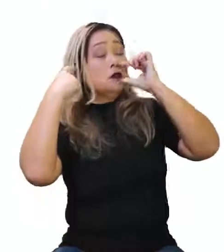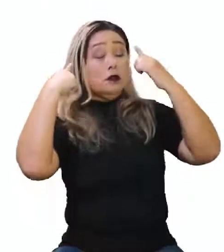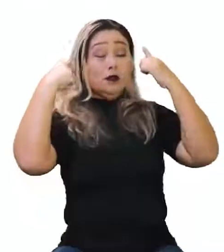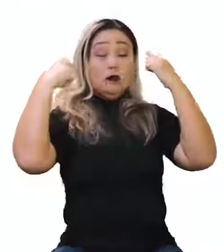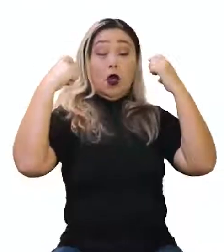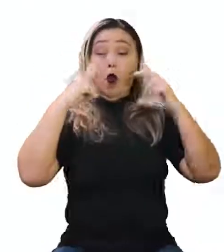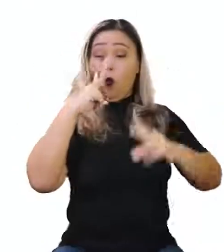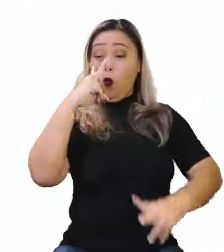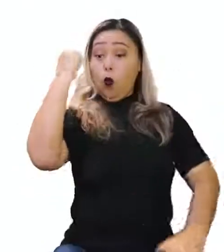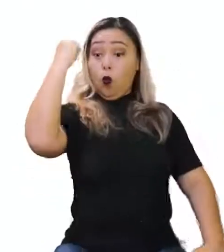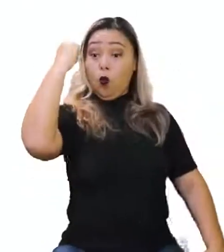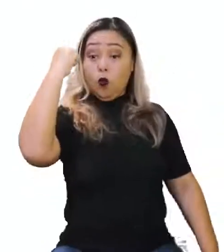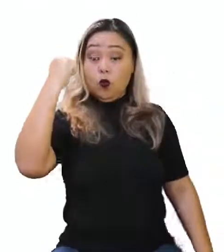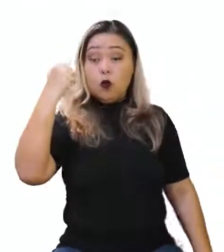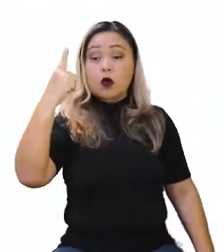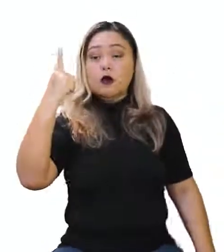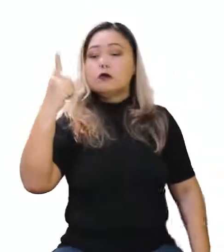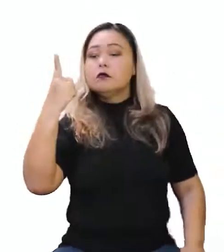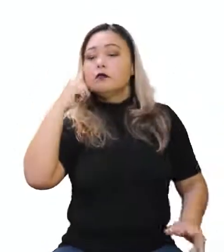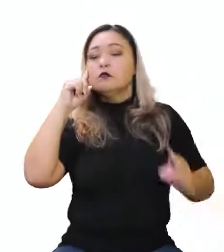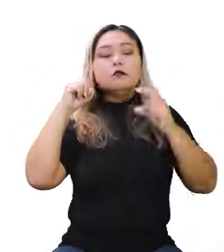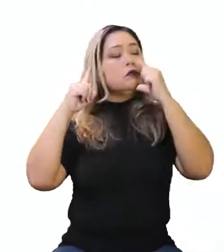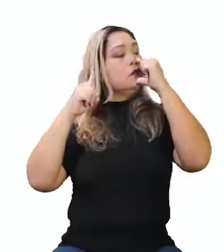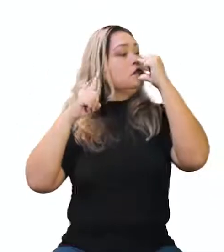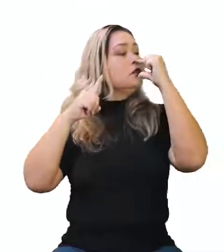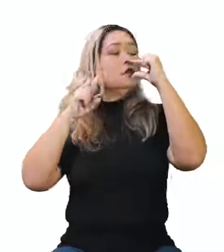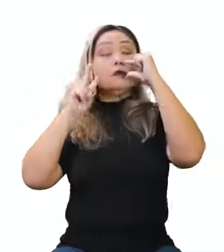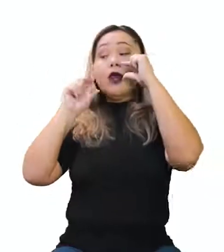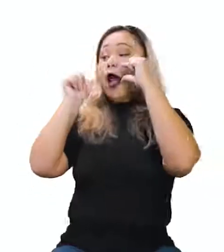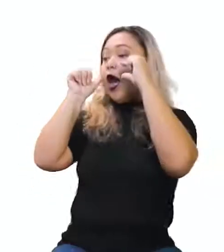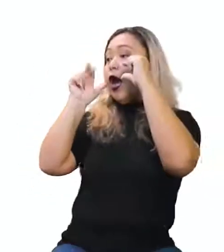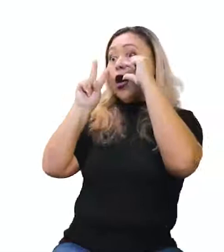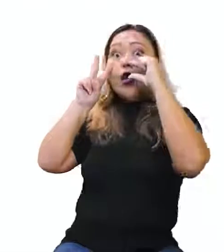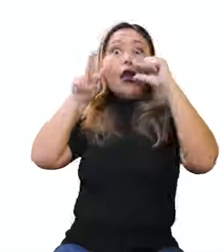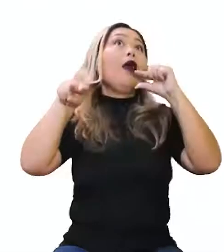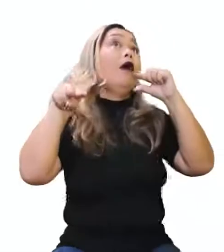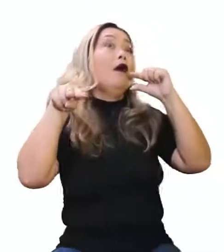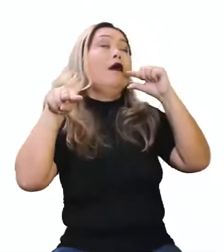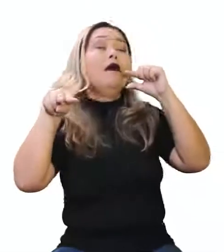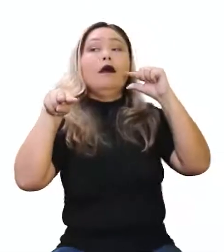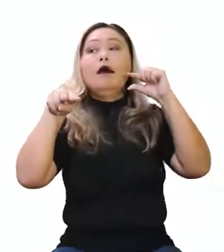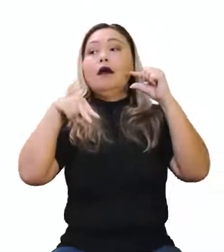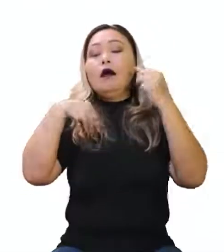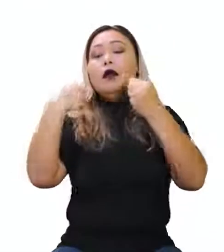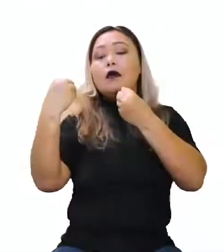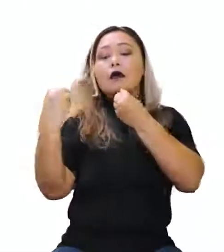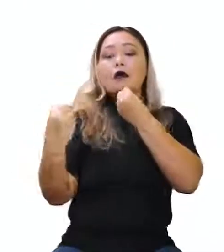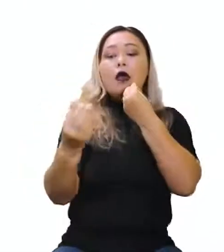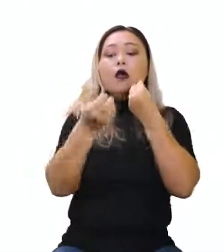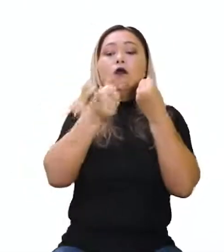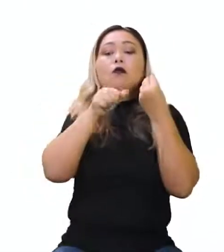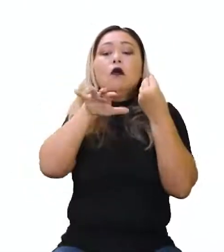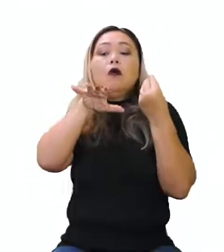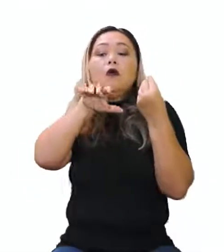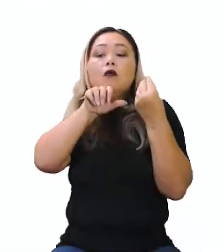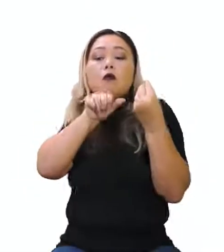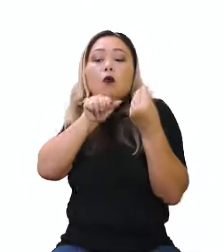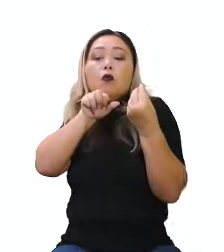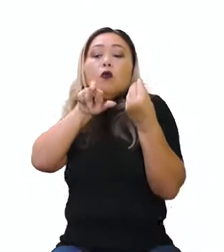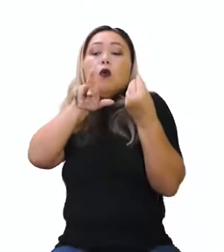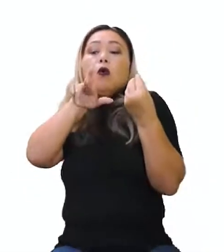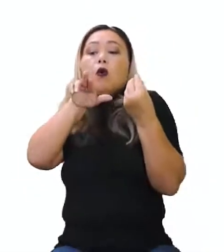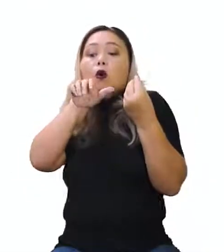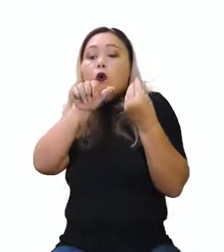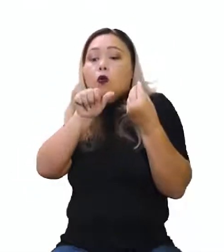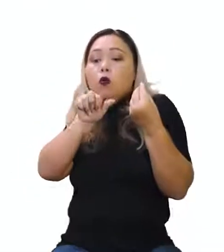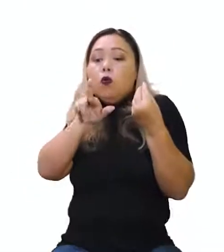estridente e forte, para chamar a atenção da fêmea, né? Que é um acúmulo de ar que eles fazem no